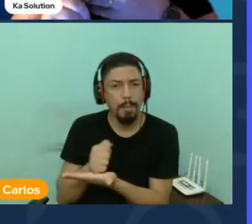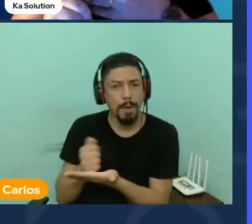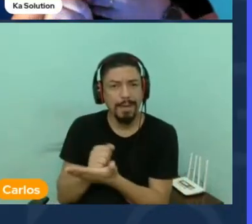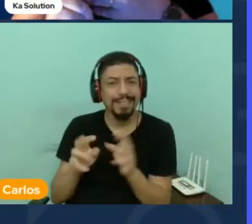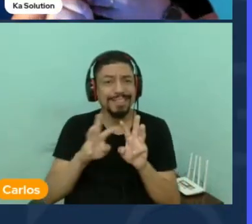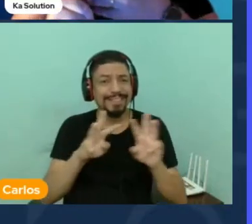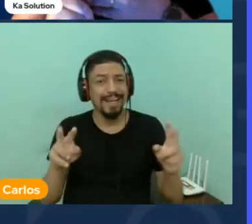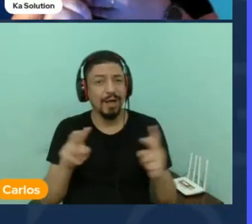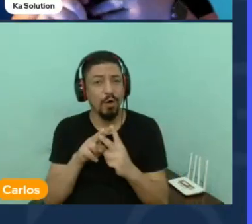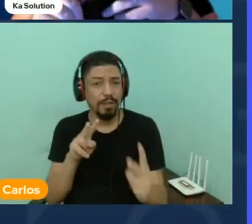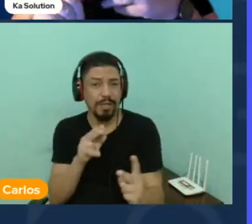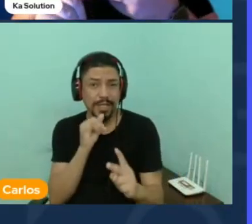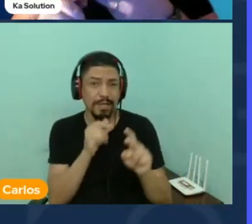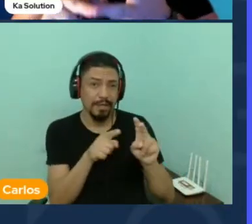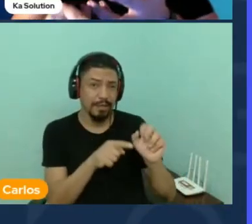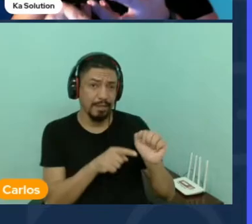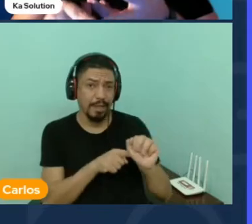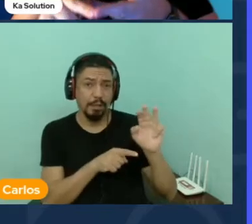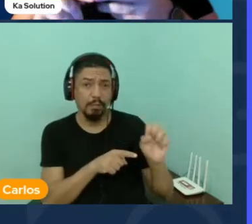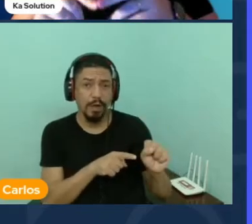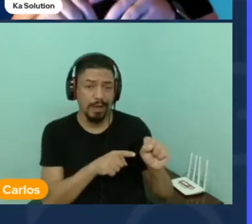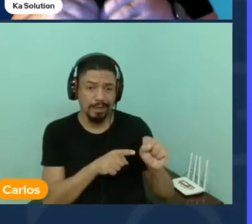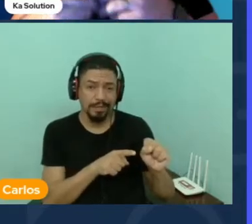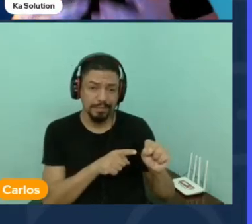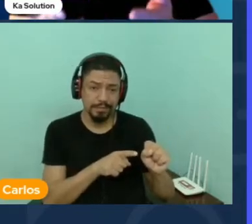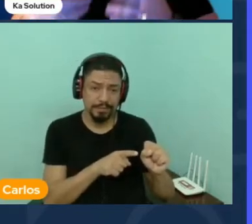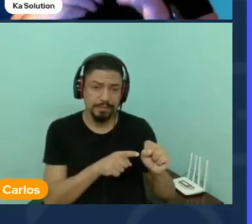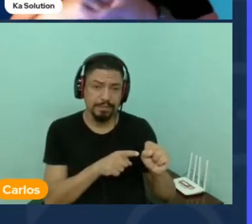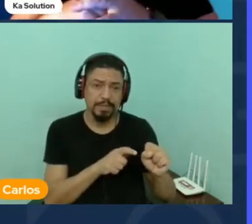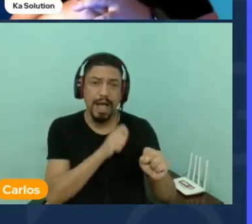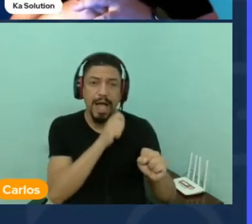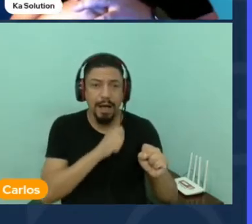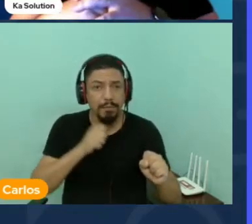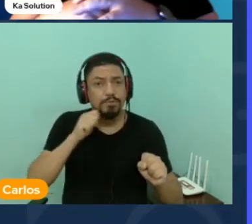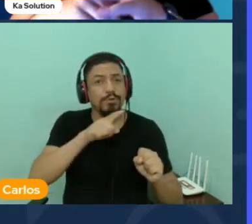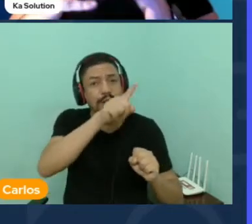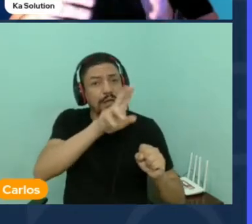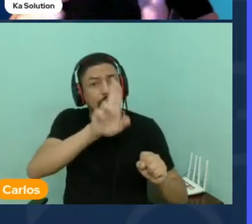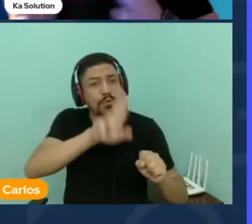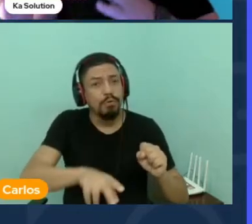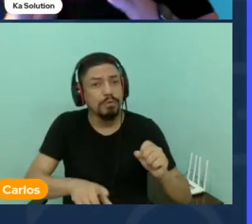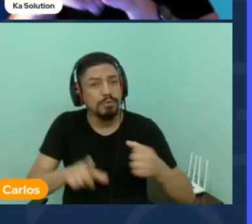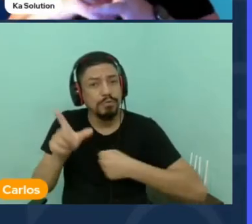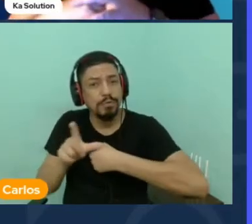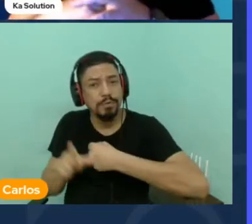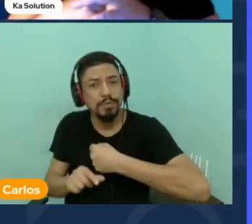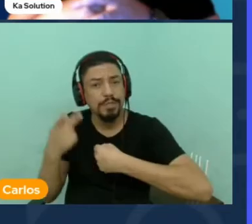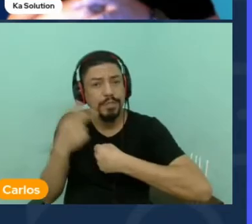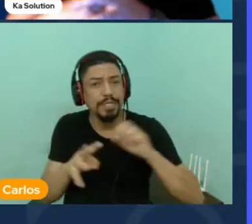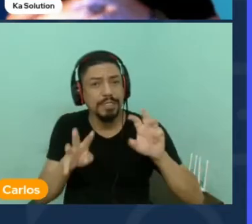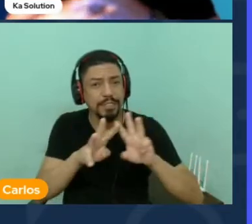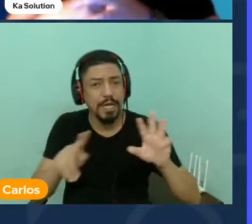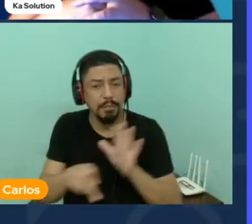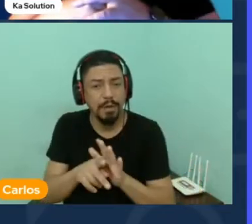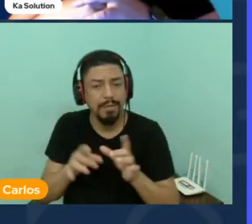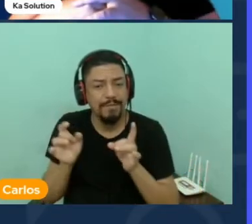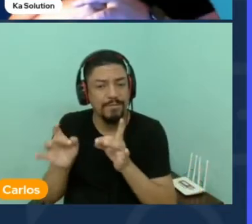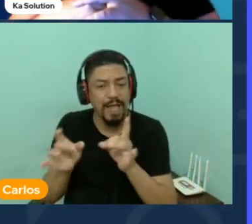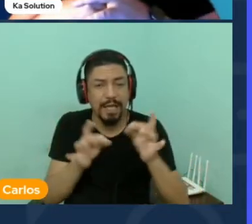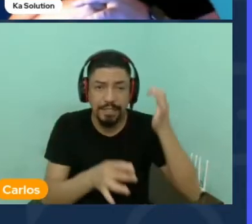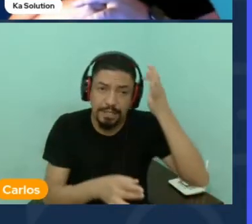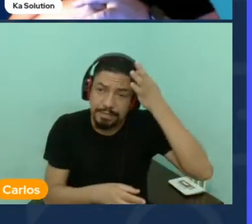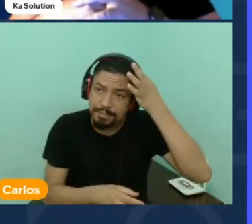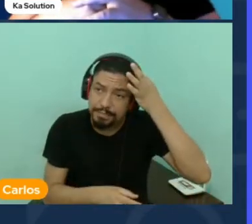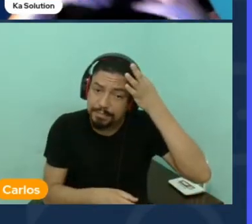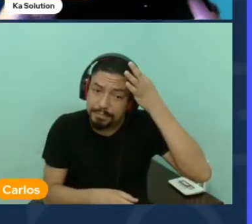A própria AWS, né, a própria Amazon.com utiliza o DynamoDB no seu site de vendas de produtos.